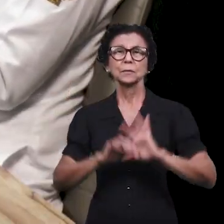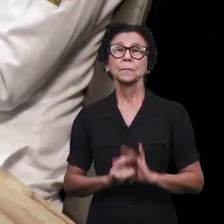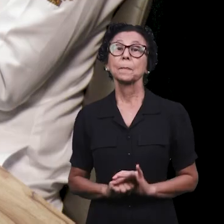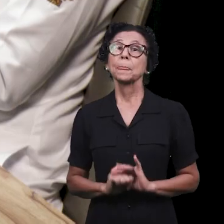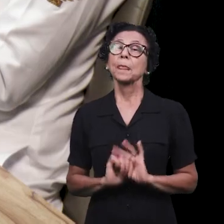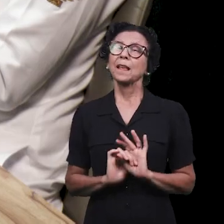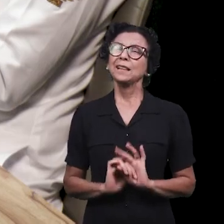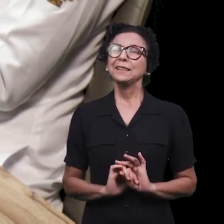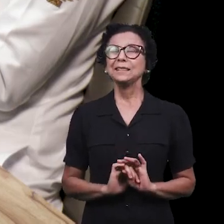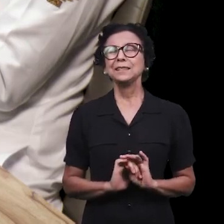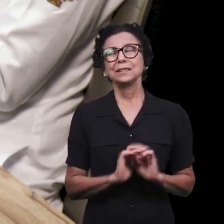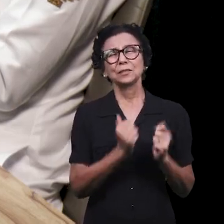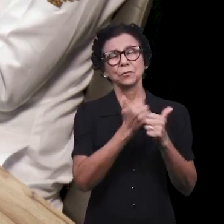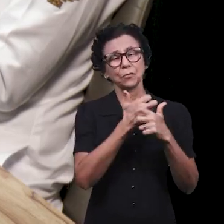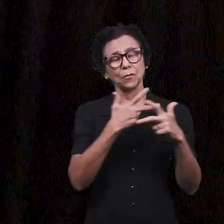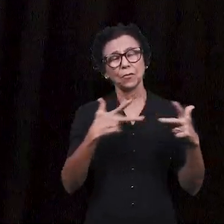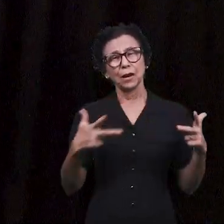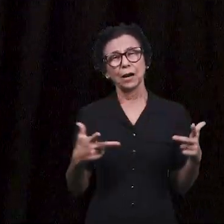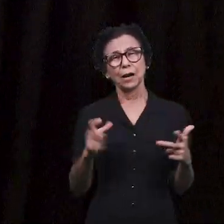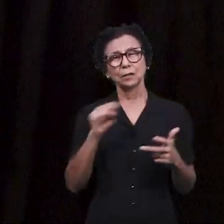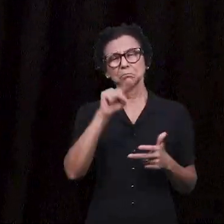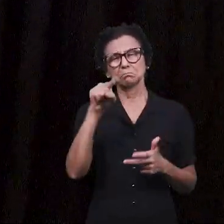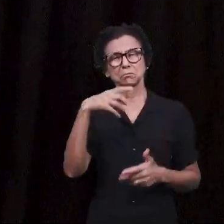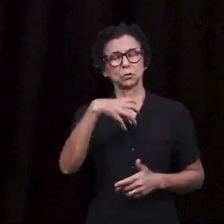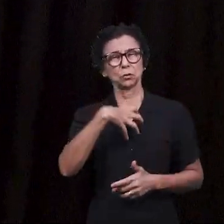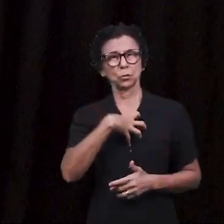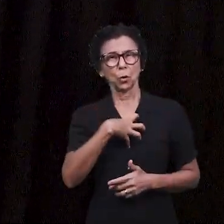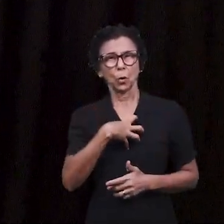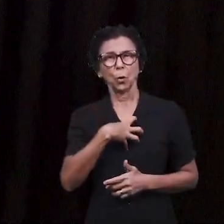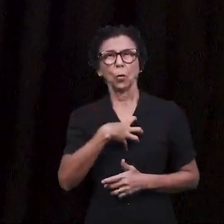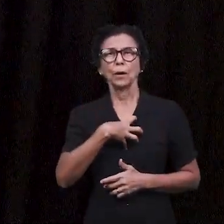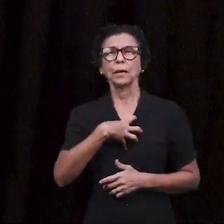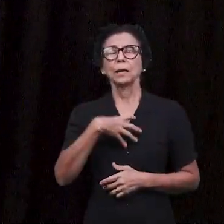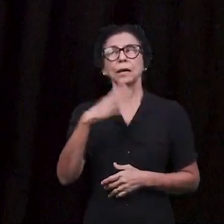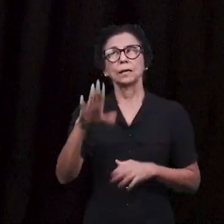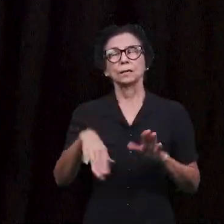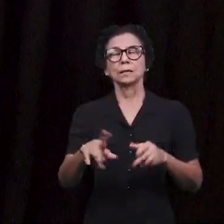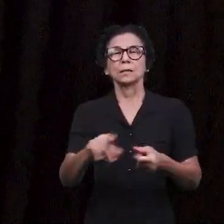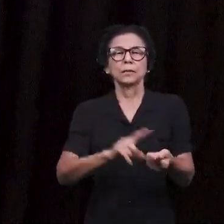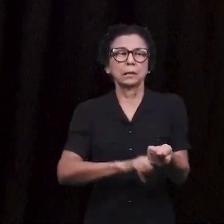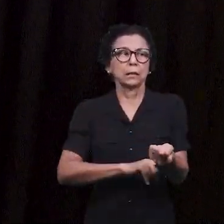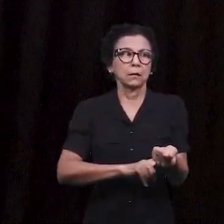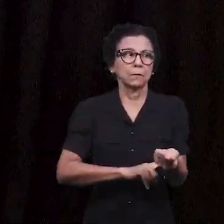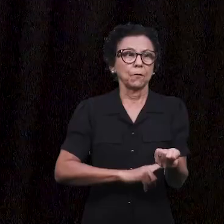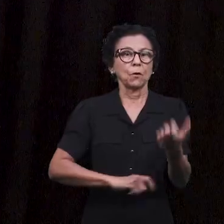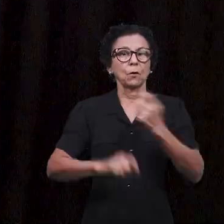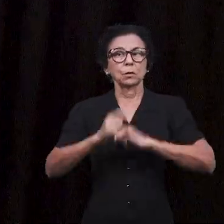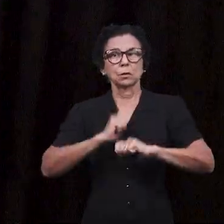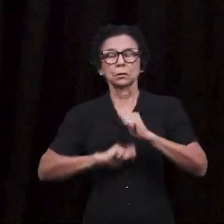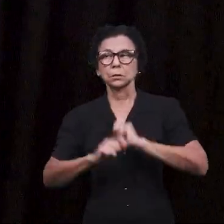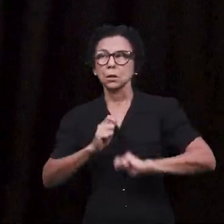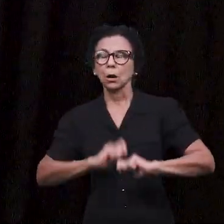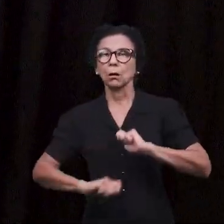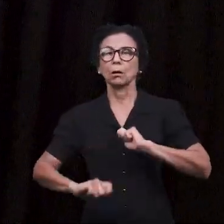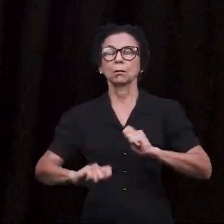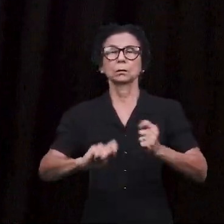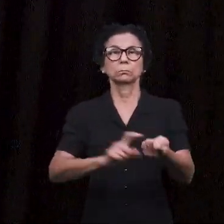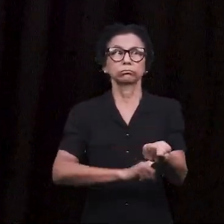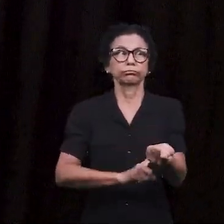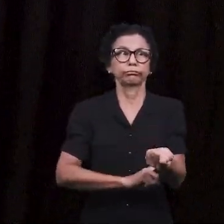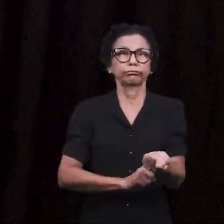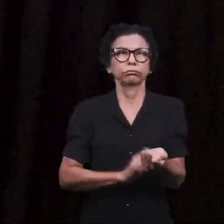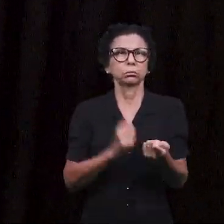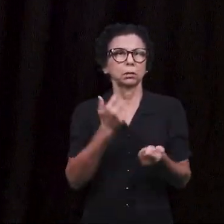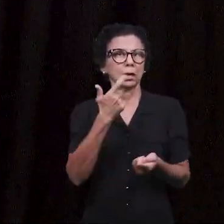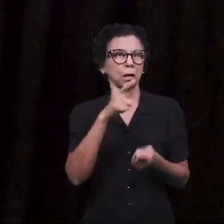muito grande de sintomas, Existe a cefaleia tensional, existe a cefaleia pelo estresse, enfim, é um